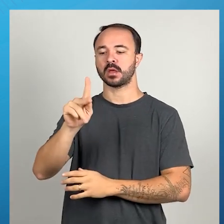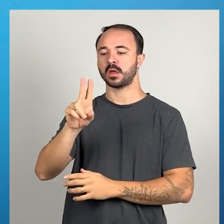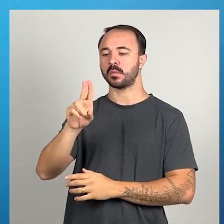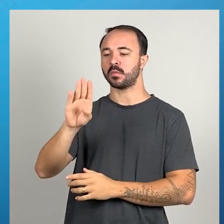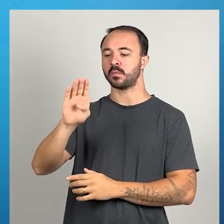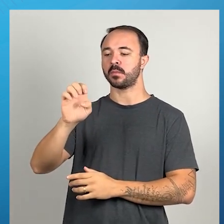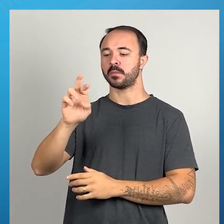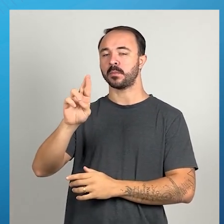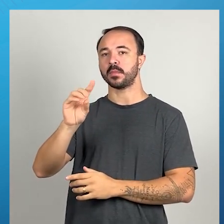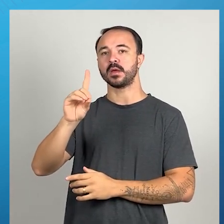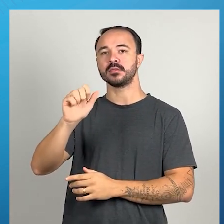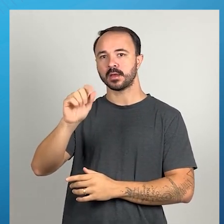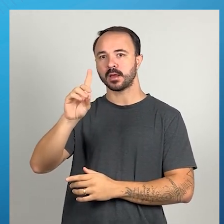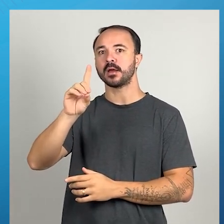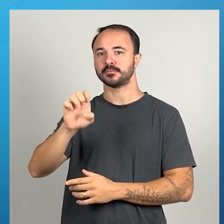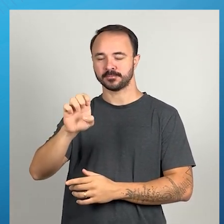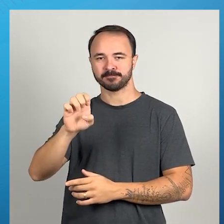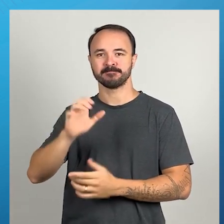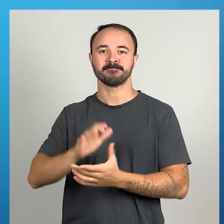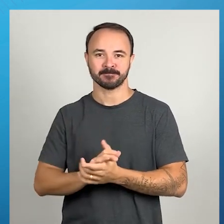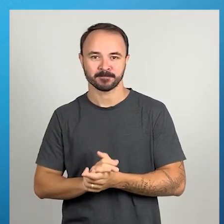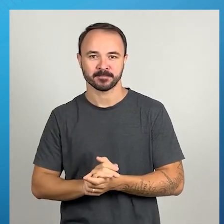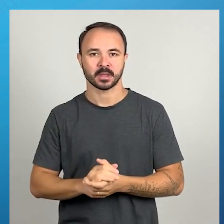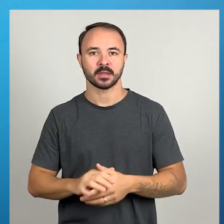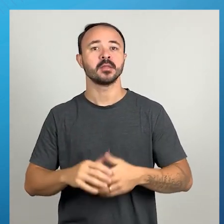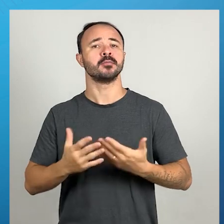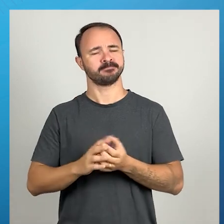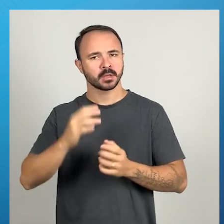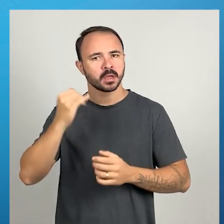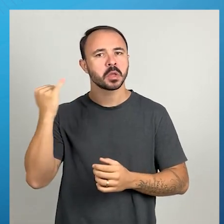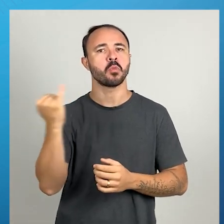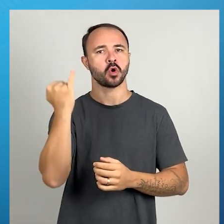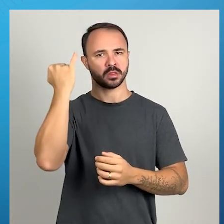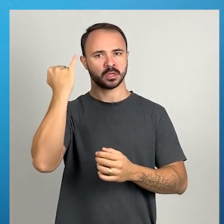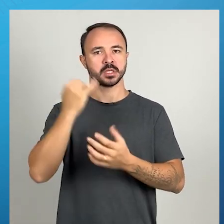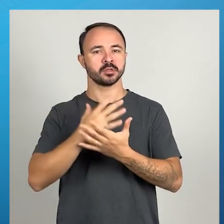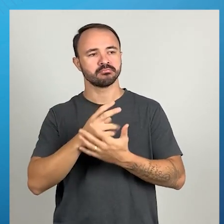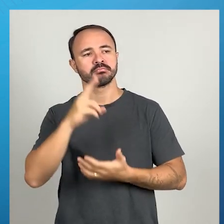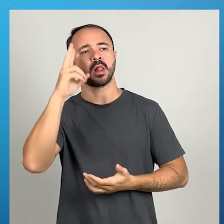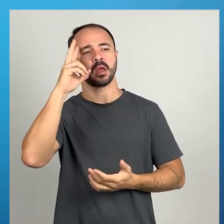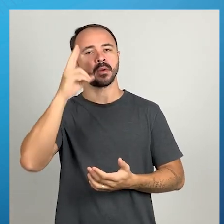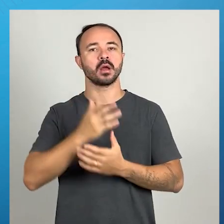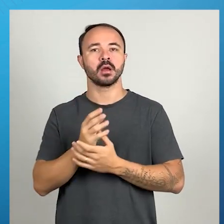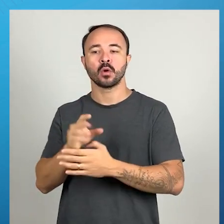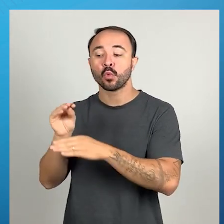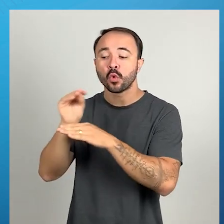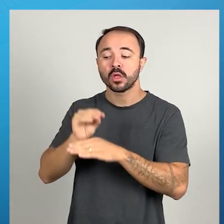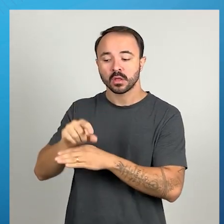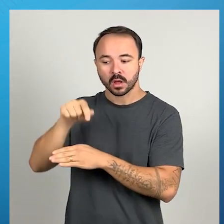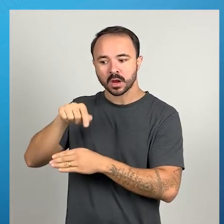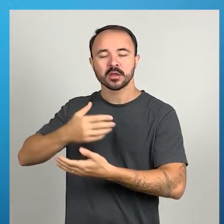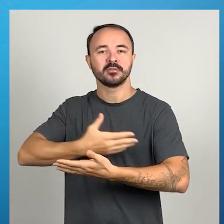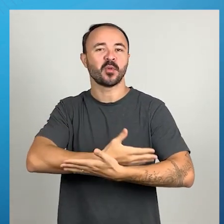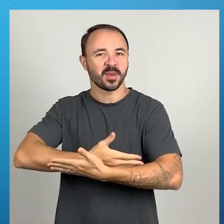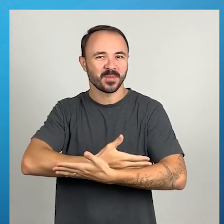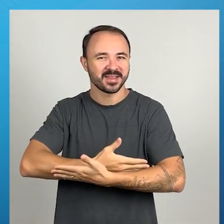dos hormônios sexuais e do sistema nervoso. É sempre importante a gente lembrar que o cuidado com o bebê ele não inicia